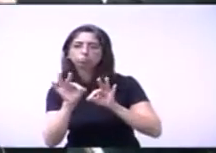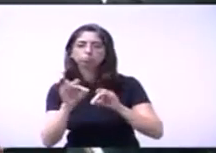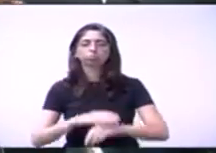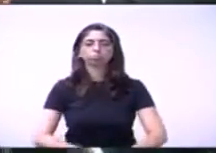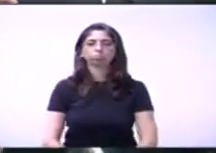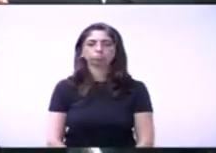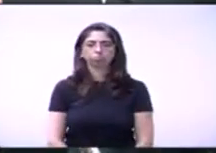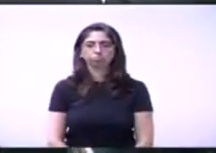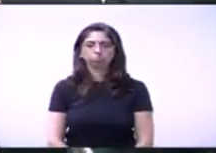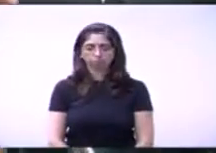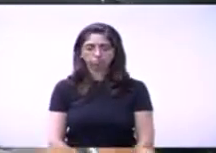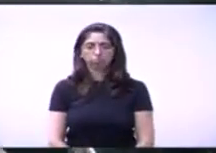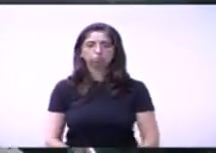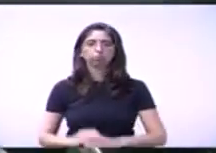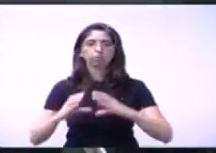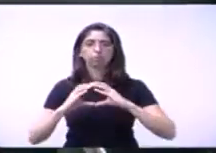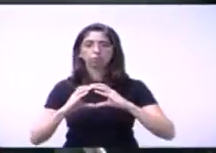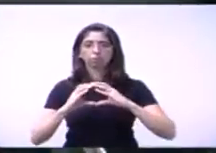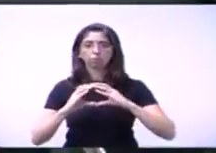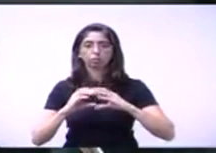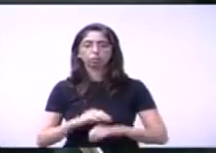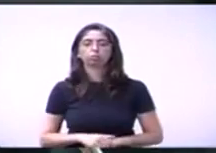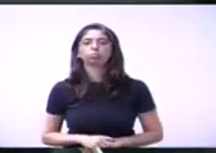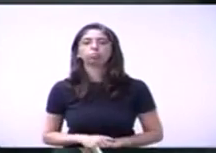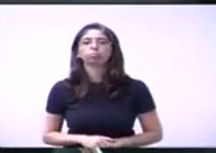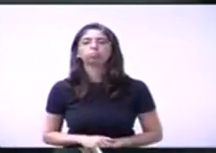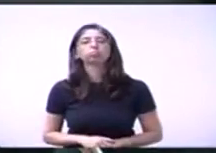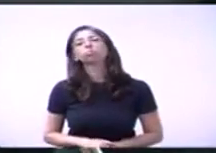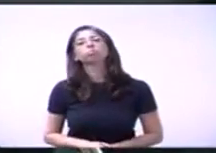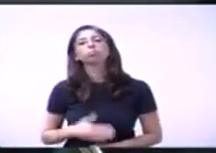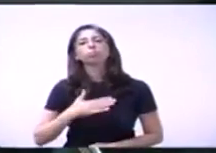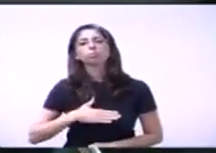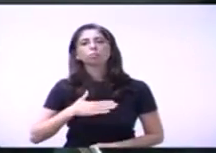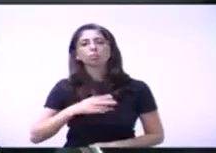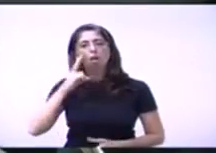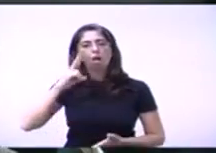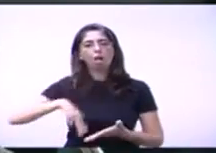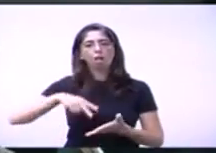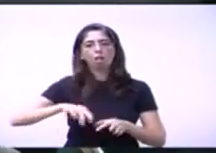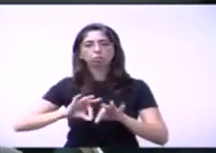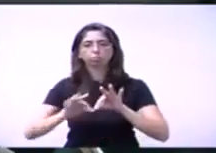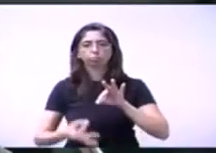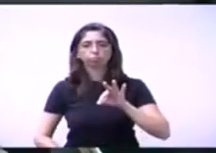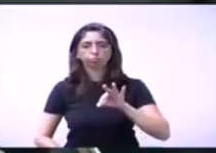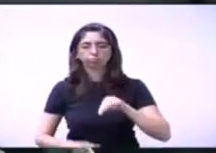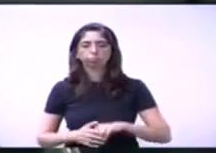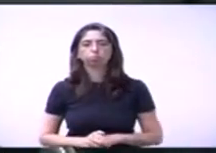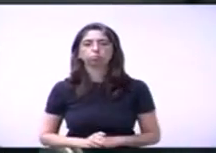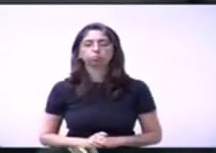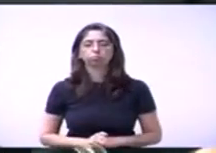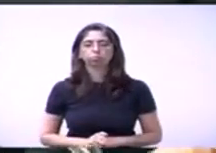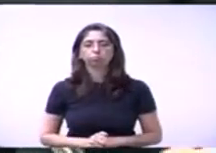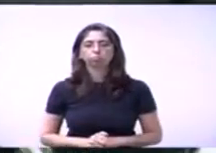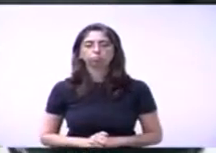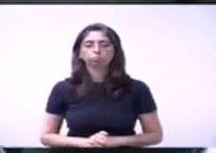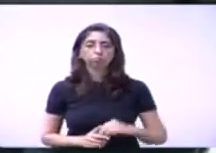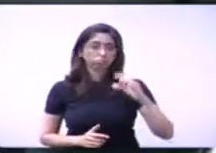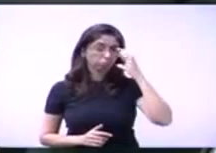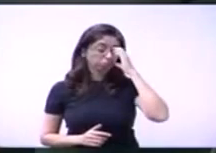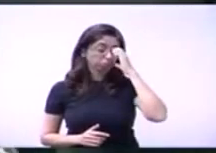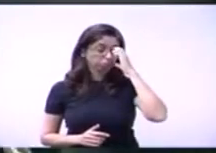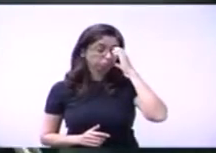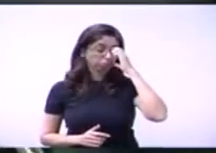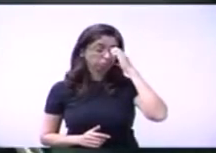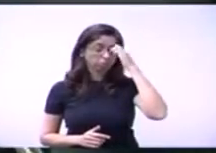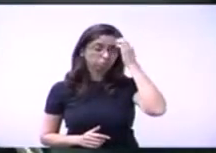Senhor presidente. Com a palavra, o vereador Zé Coco. Eu gostaria de ler na íntegra uma moção de minha autoria. Vontade.